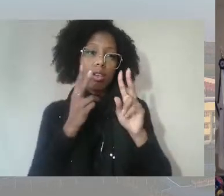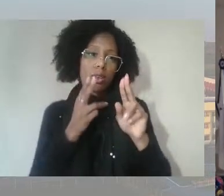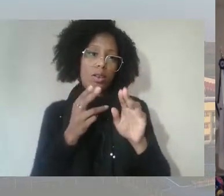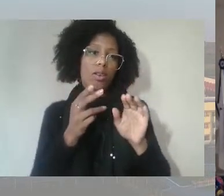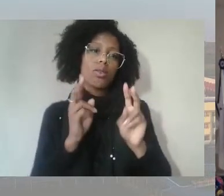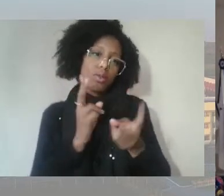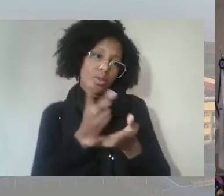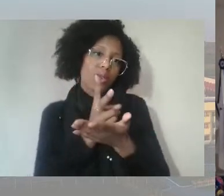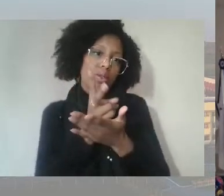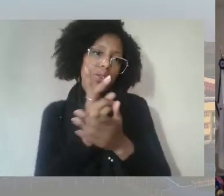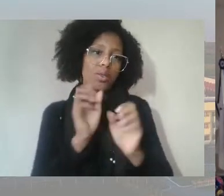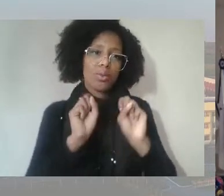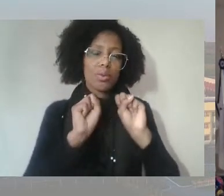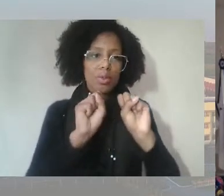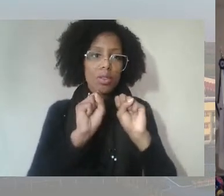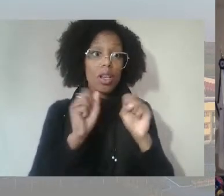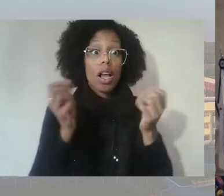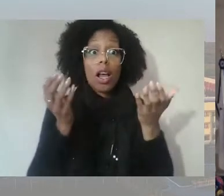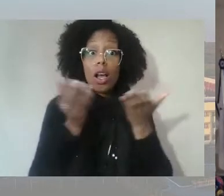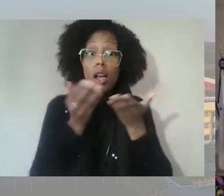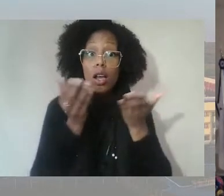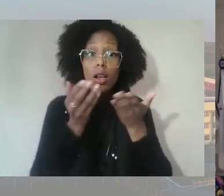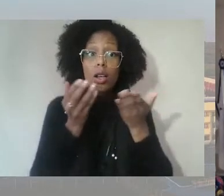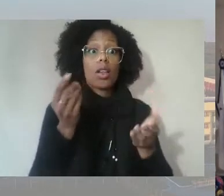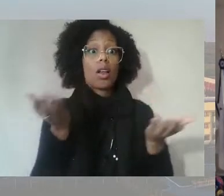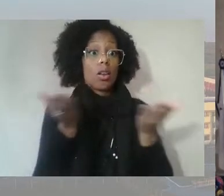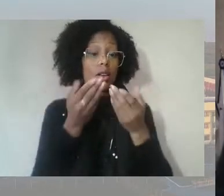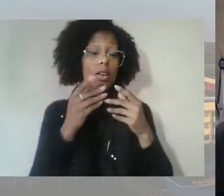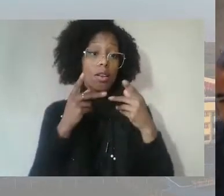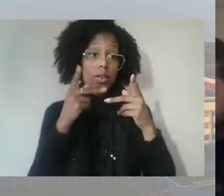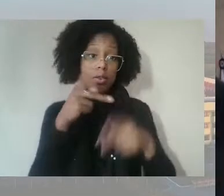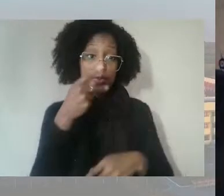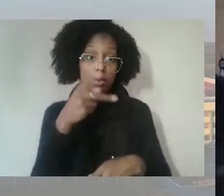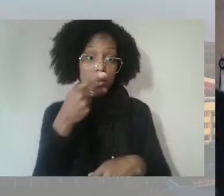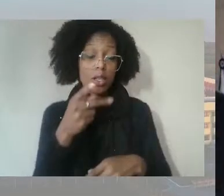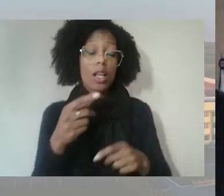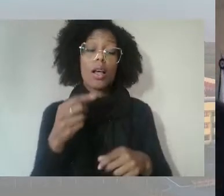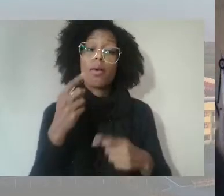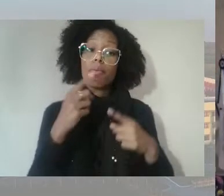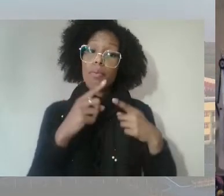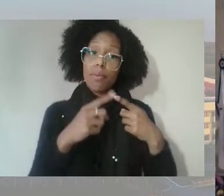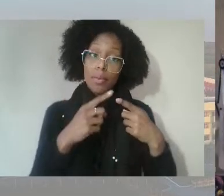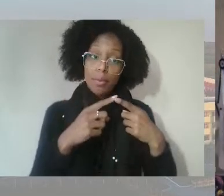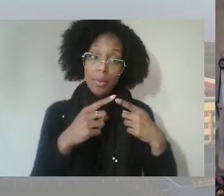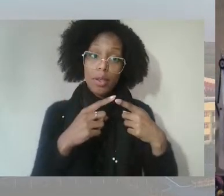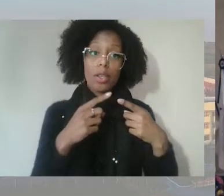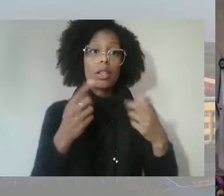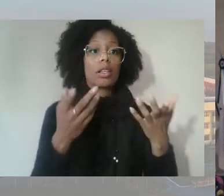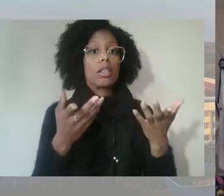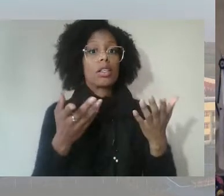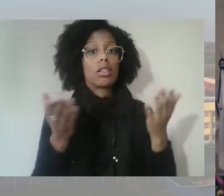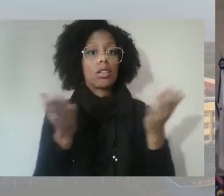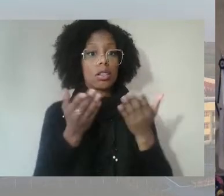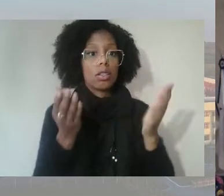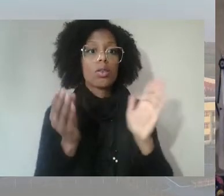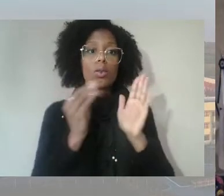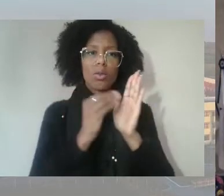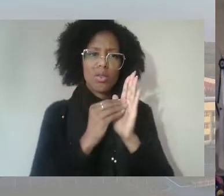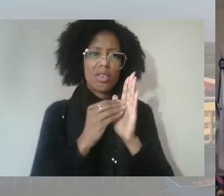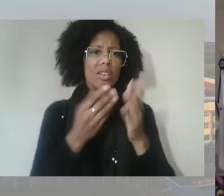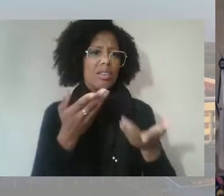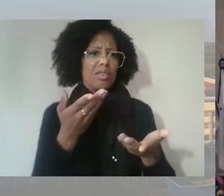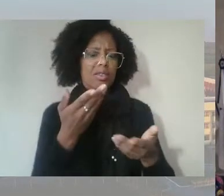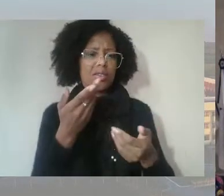forma. E agora vamos às colocações. Em primeiro lugar, foi colocado na nota que houve criminalização.